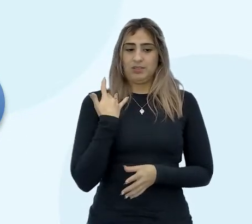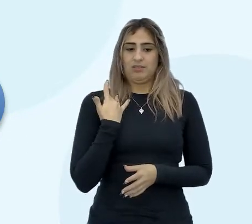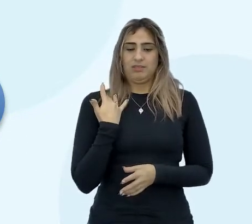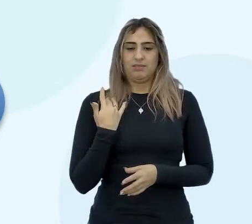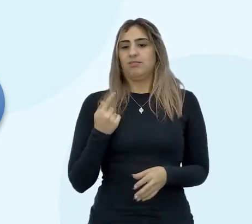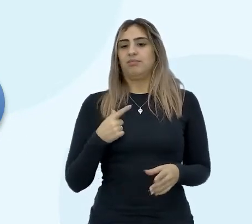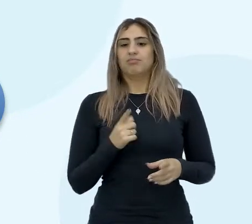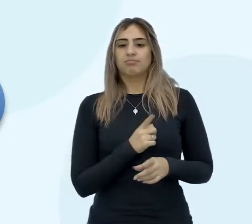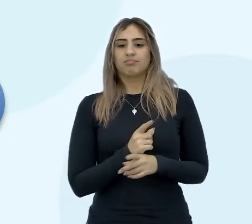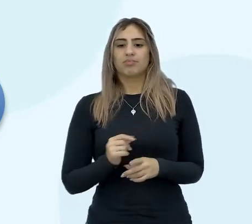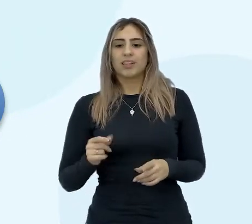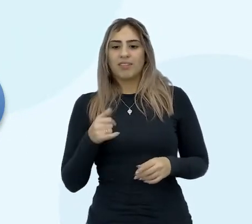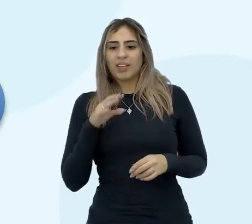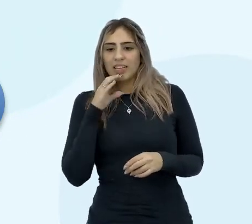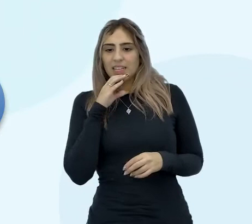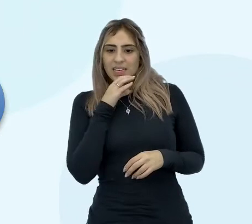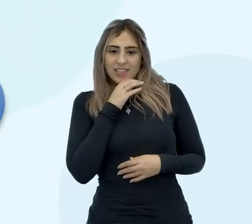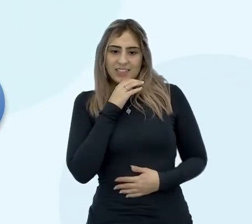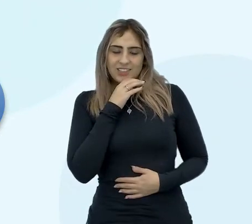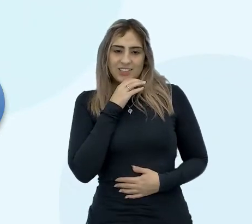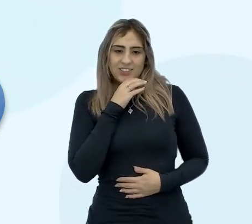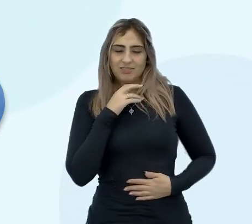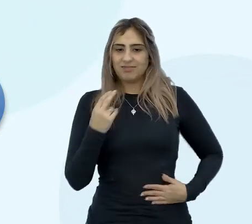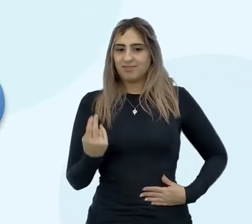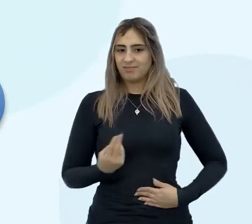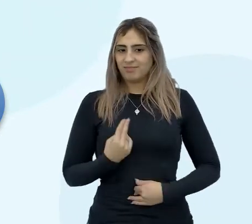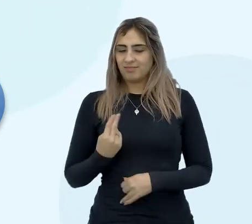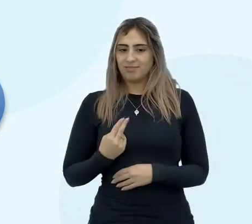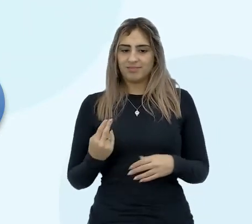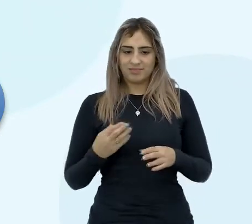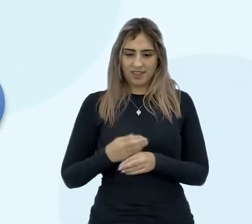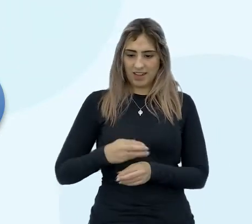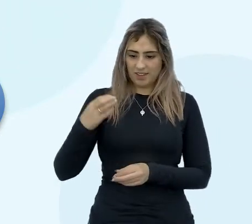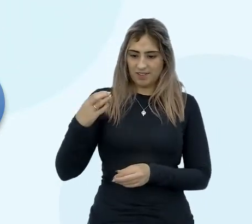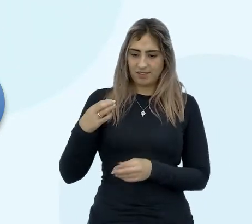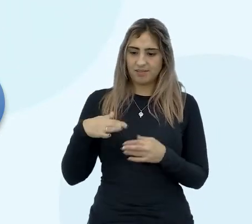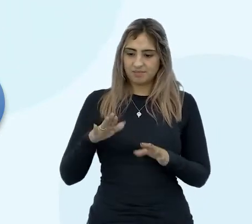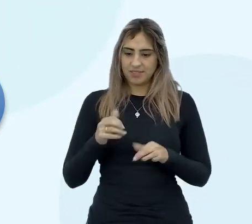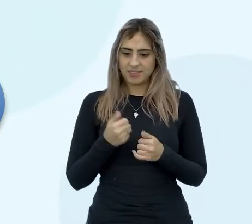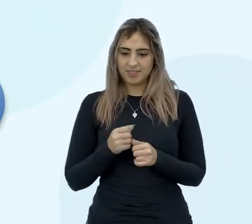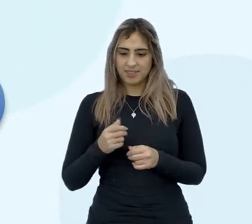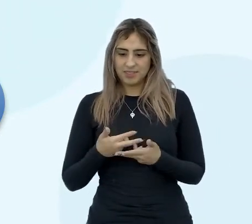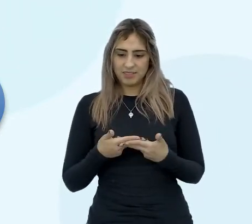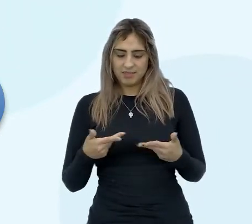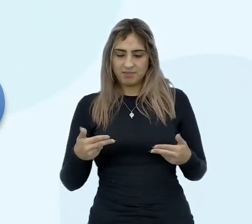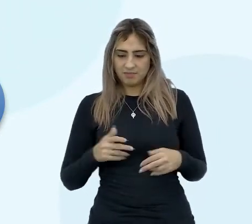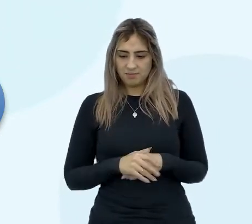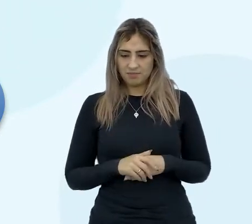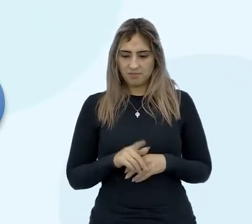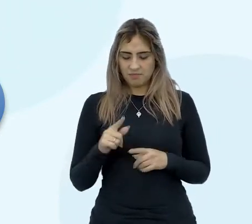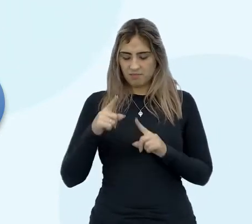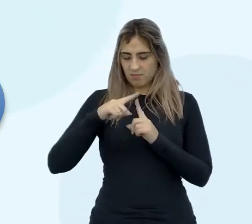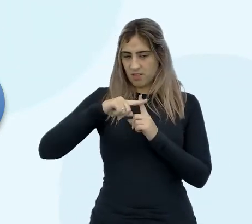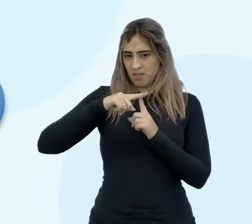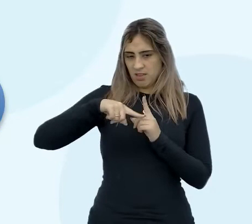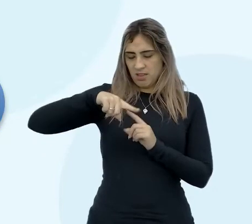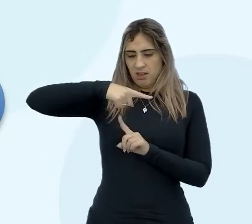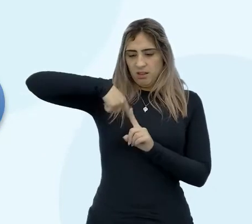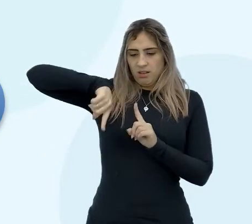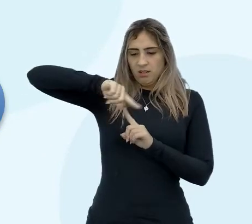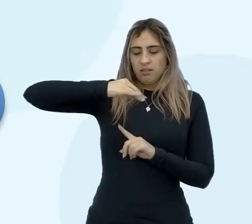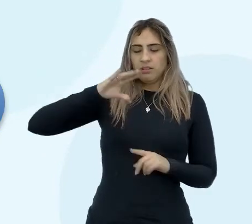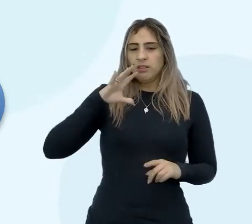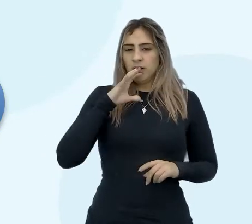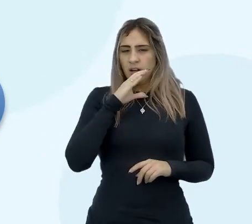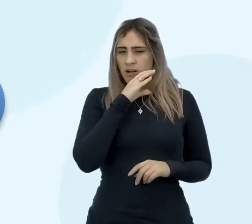queria sair porque estava quente, né? Não estava quente a garrafa, né? Mas a água estava gelada, mas a temperatura em volta estava muito